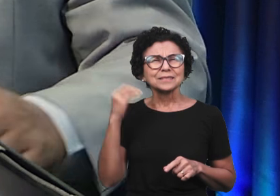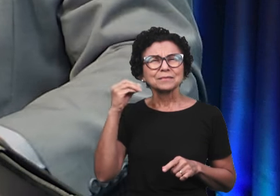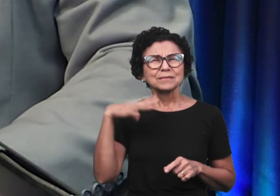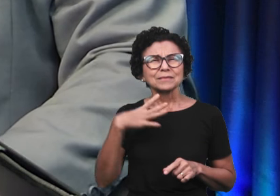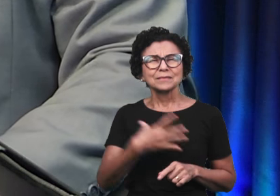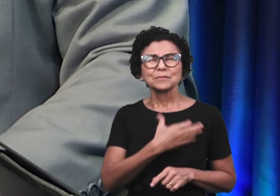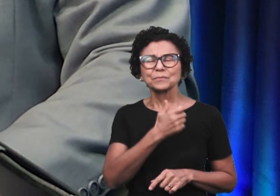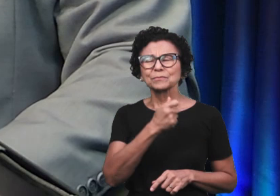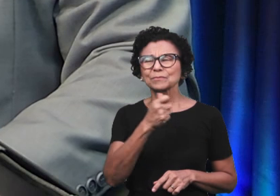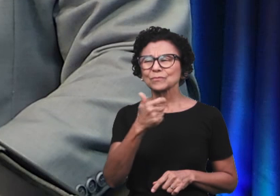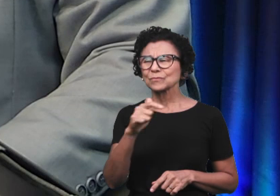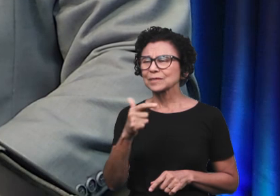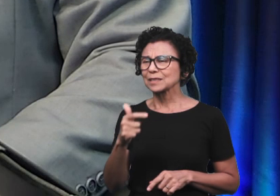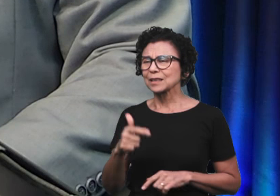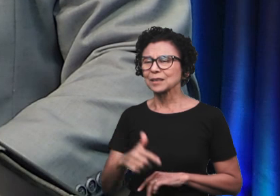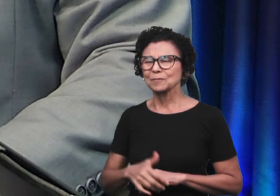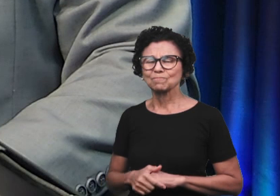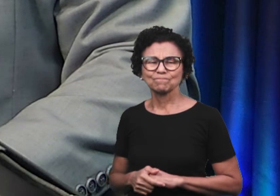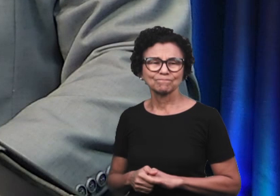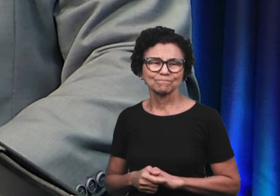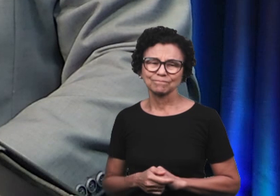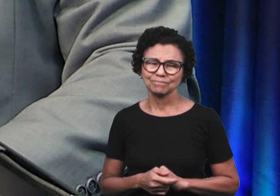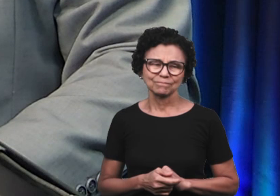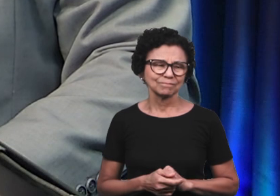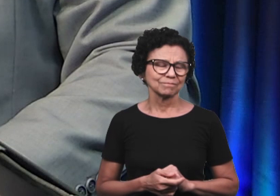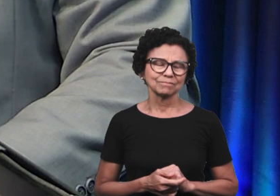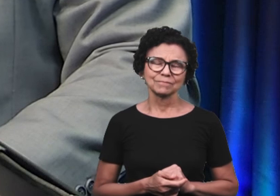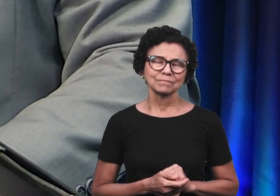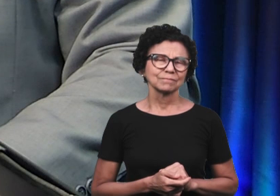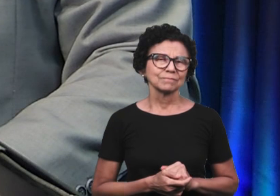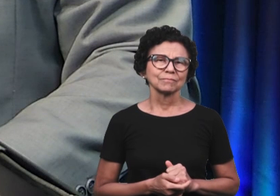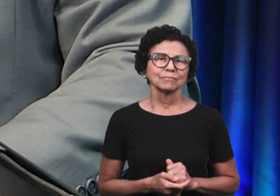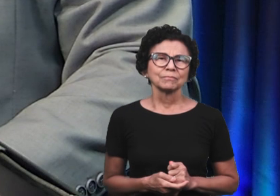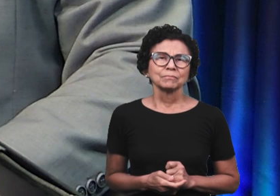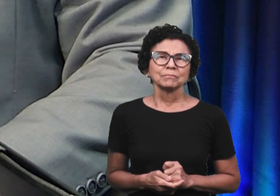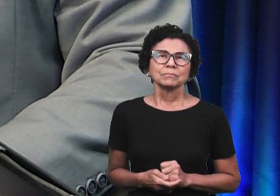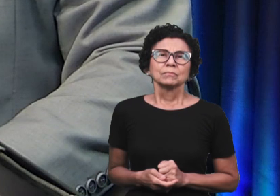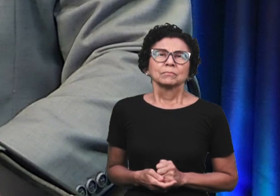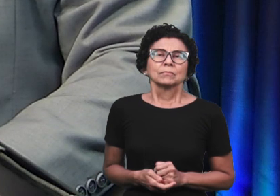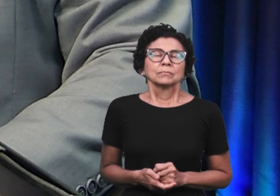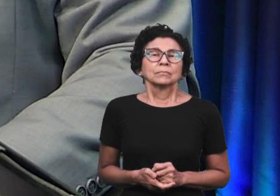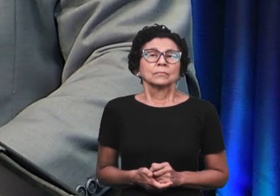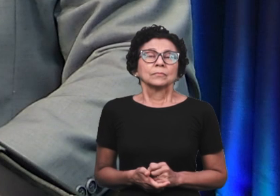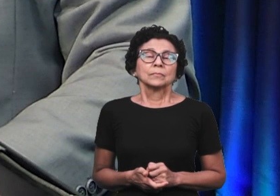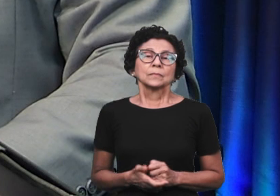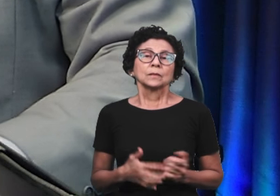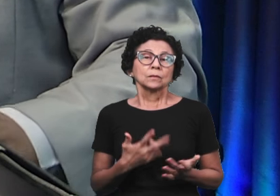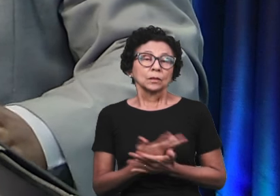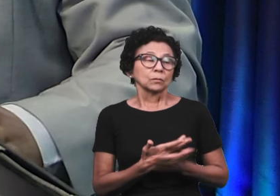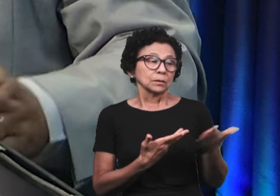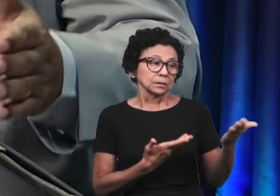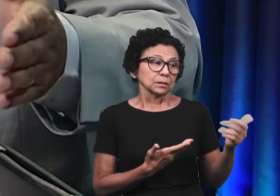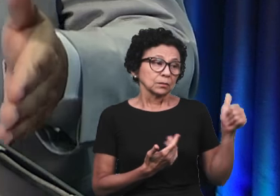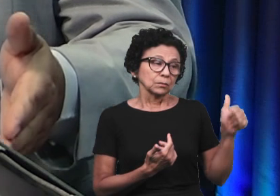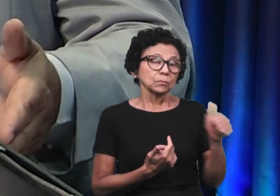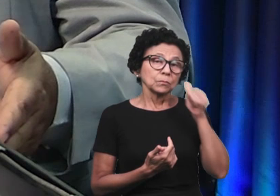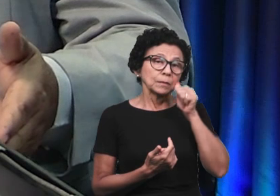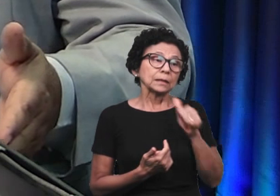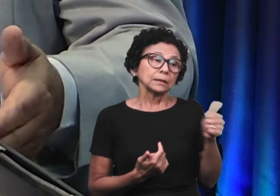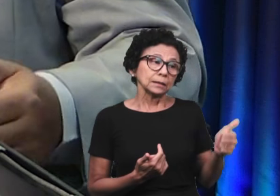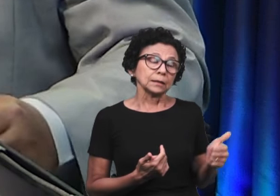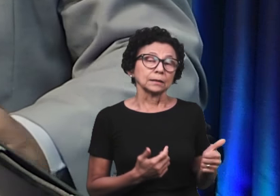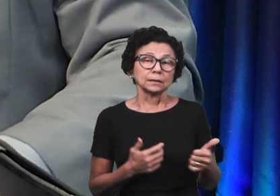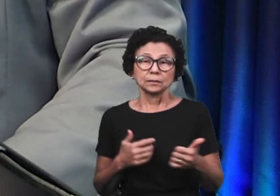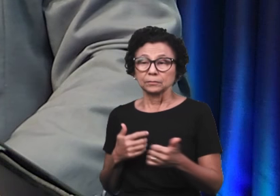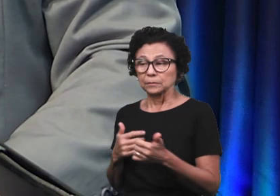uma experiência verdadeira, né, de salvação. É a situação de Maria Madalena, acompanhou Jesus,